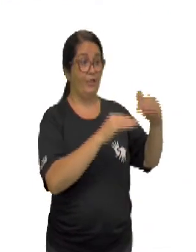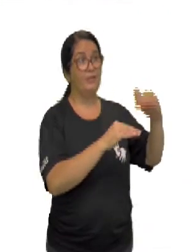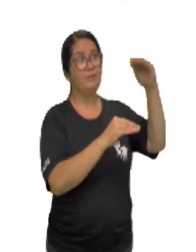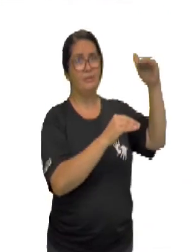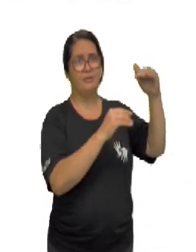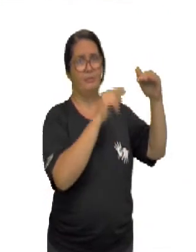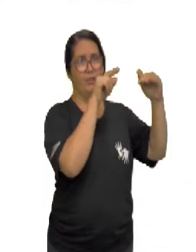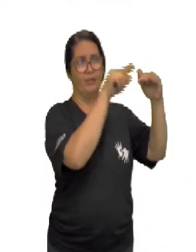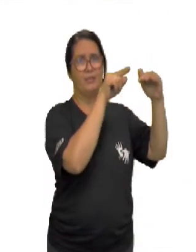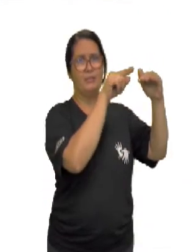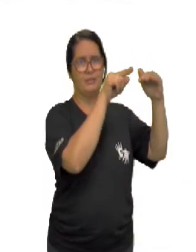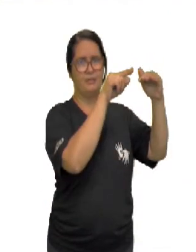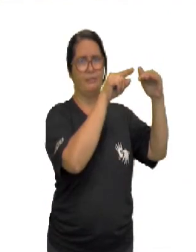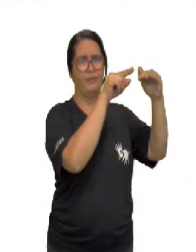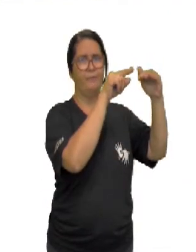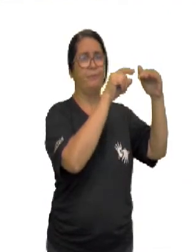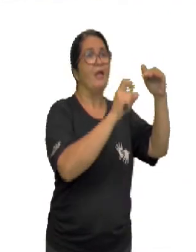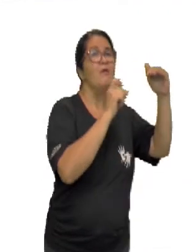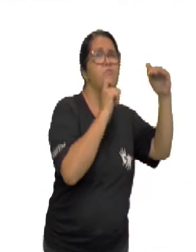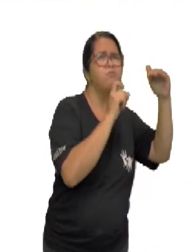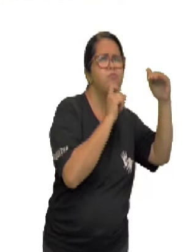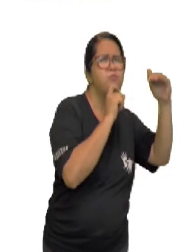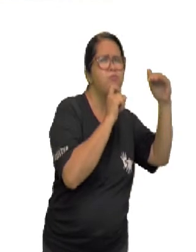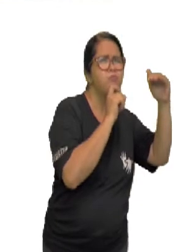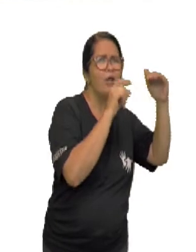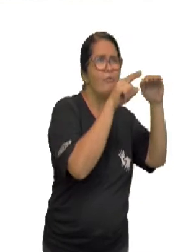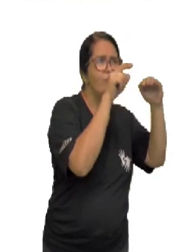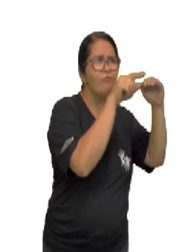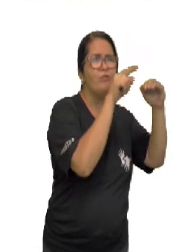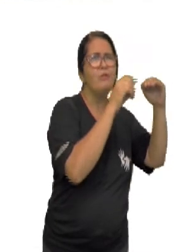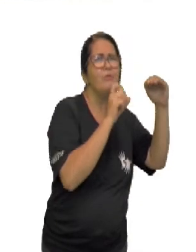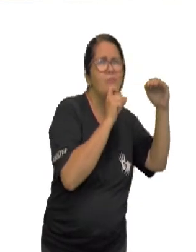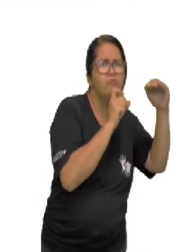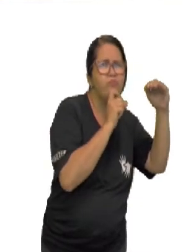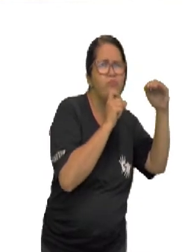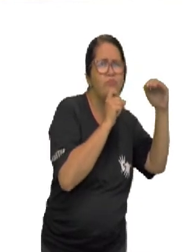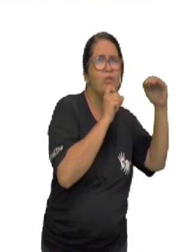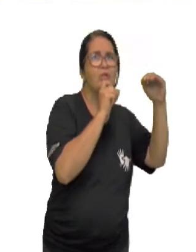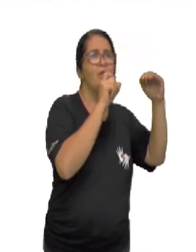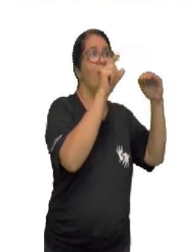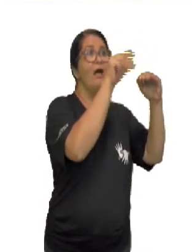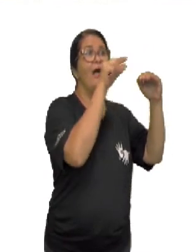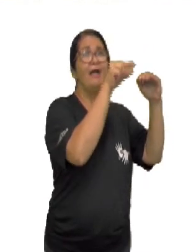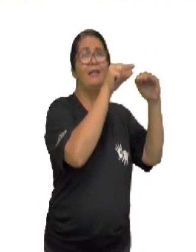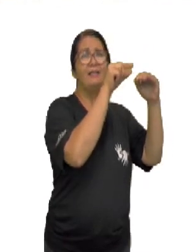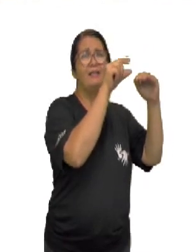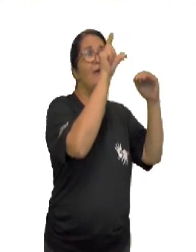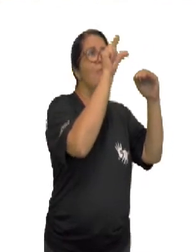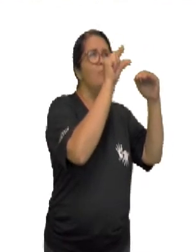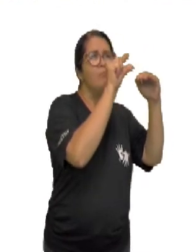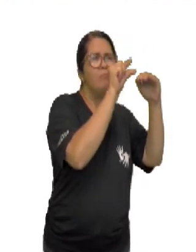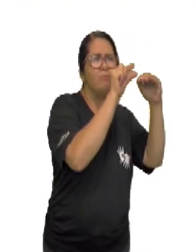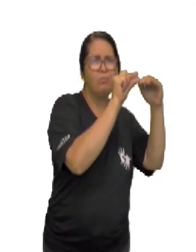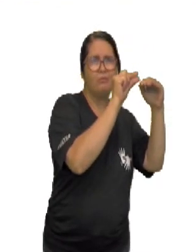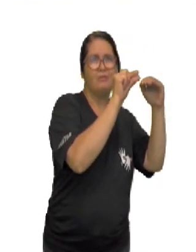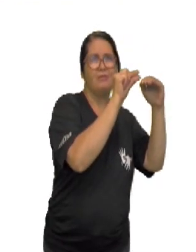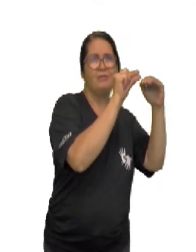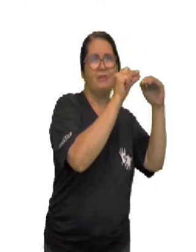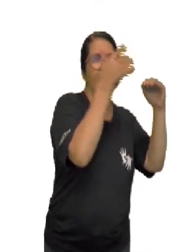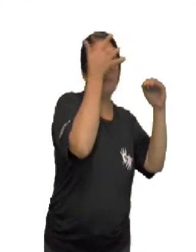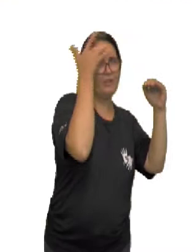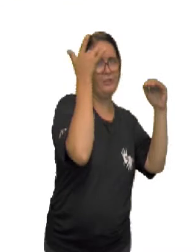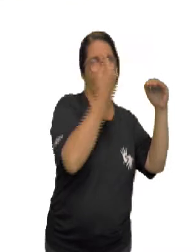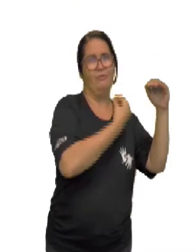povoadas, que reúnem cerca de 62% da população, são a região dos Grandes